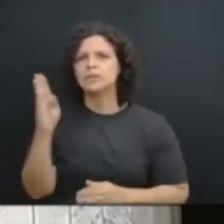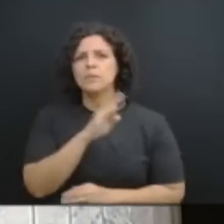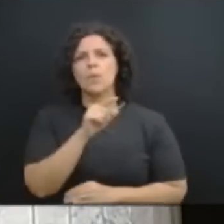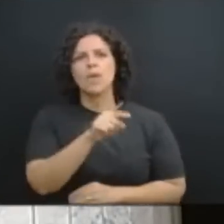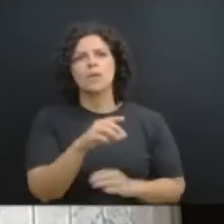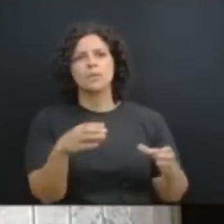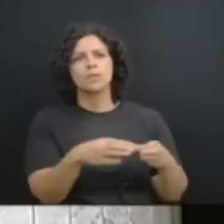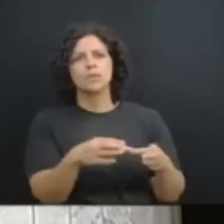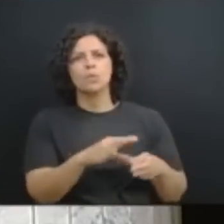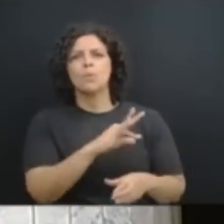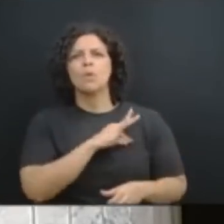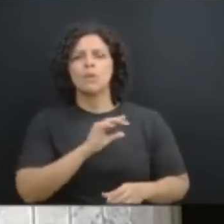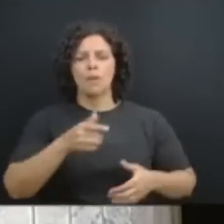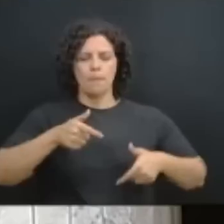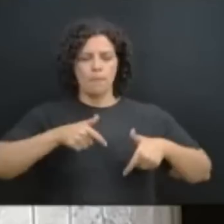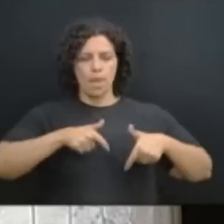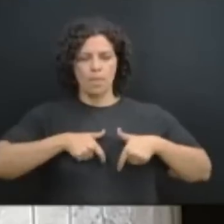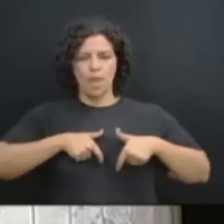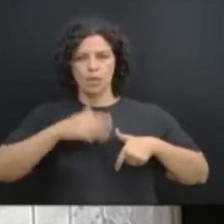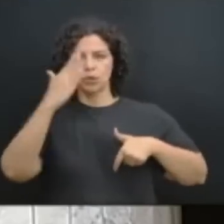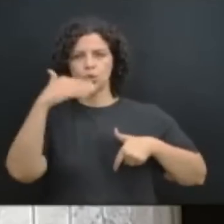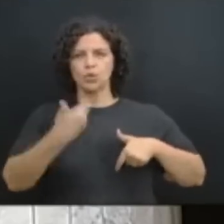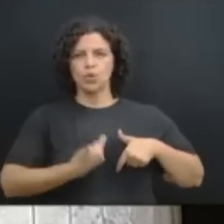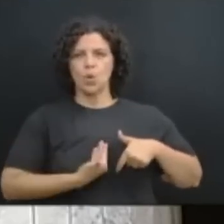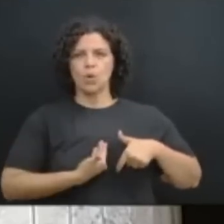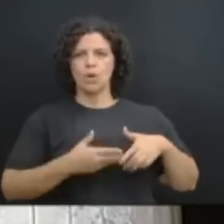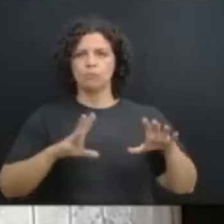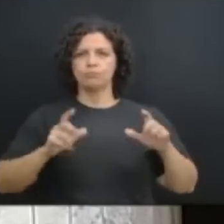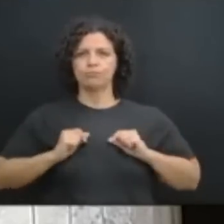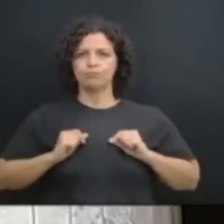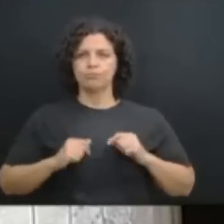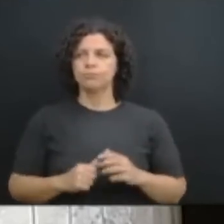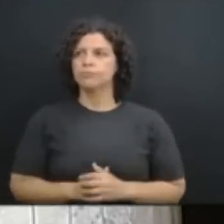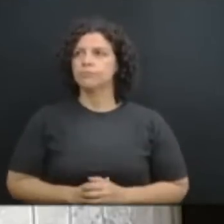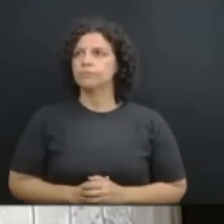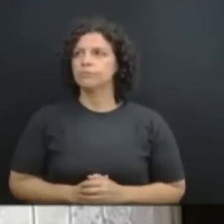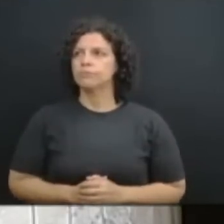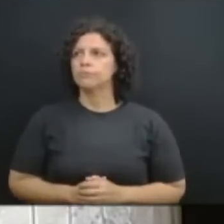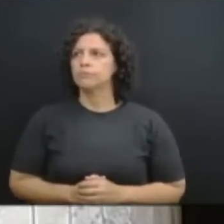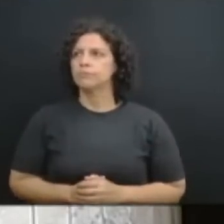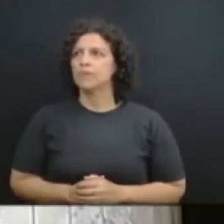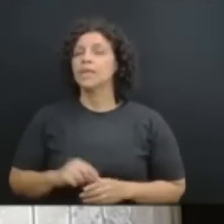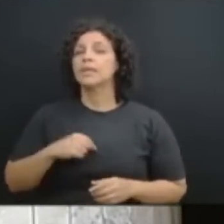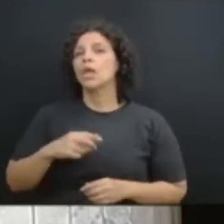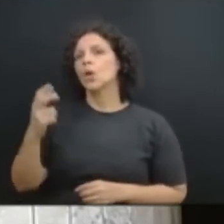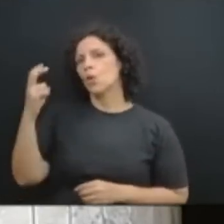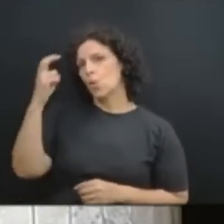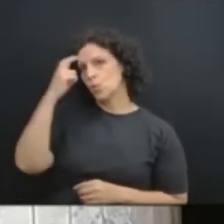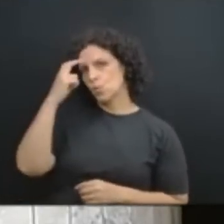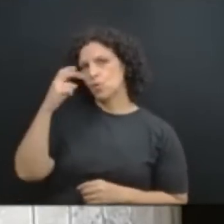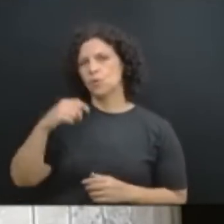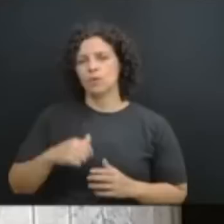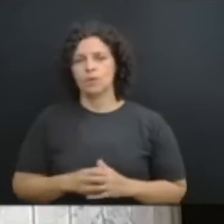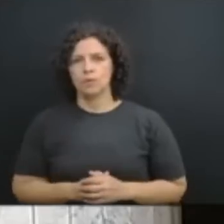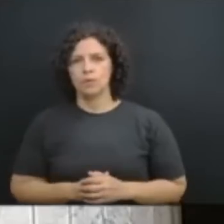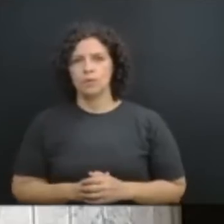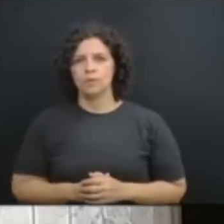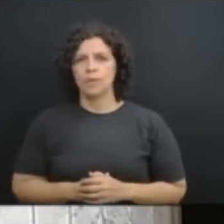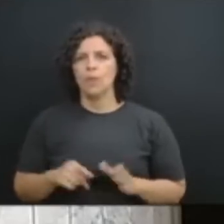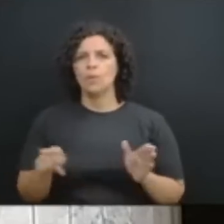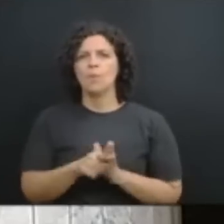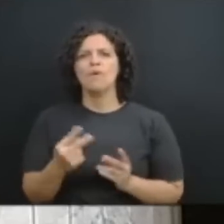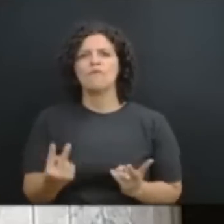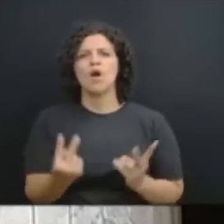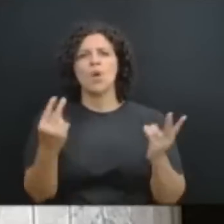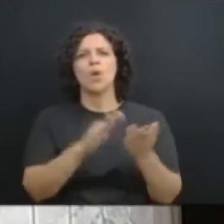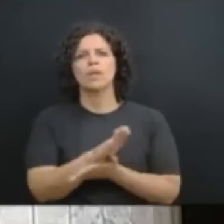receberam medalha de honra. A cultura da